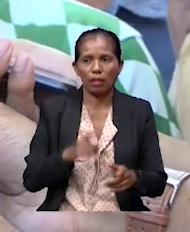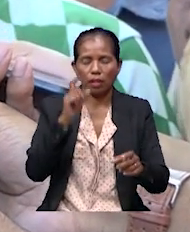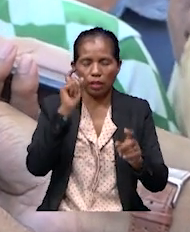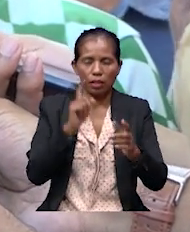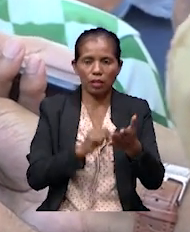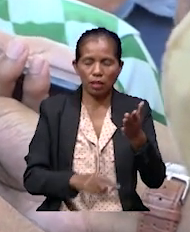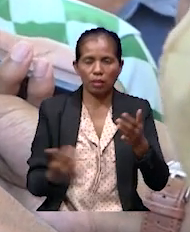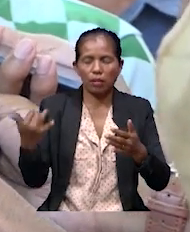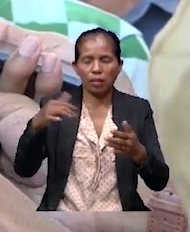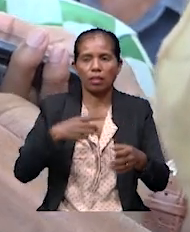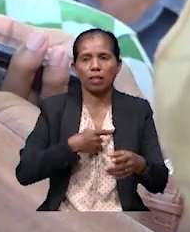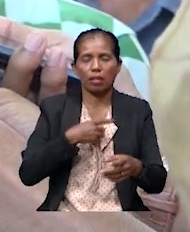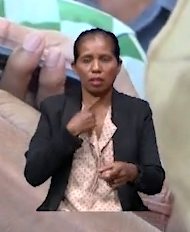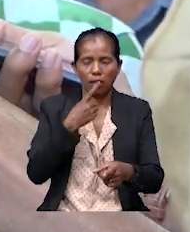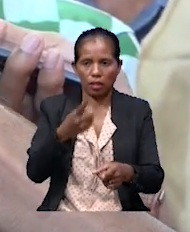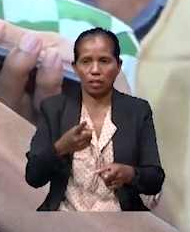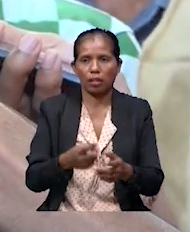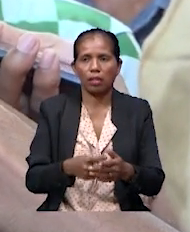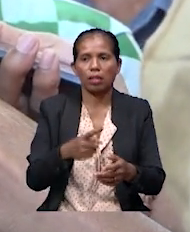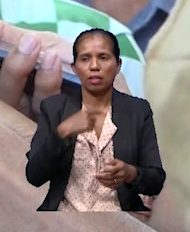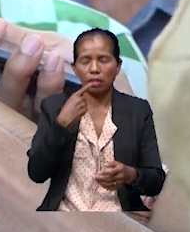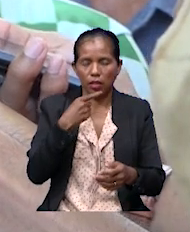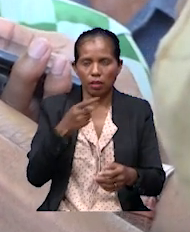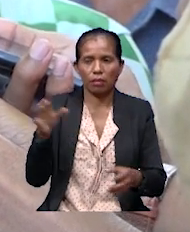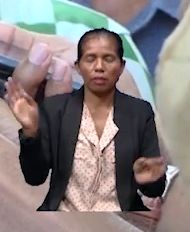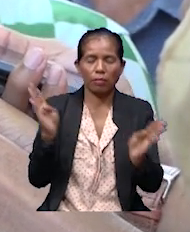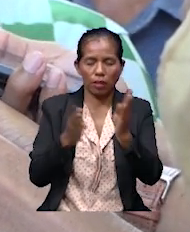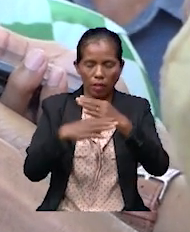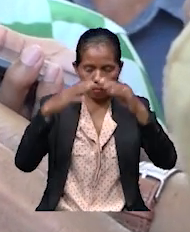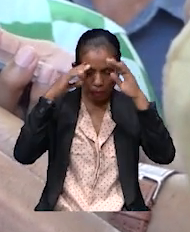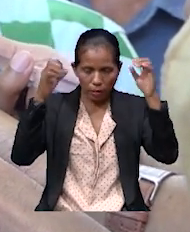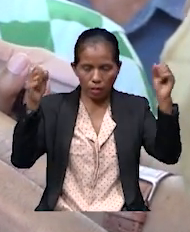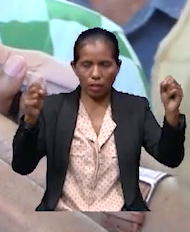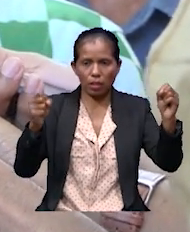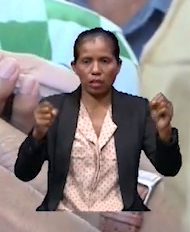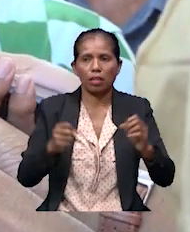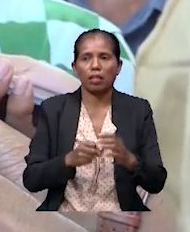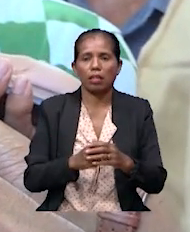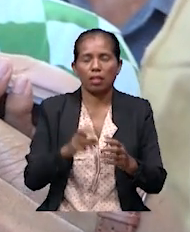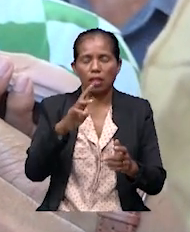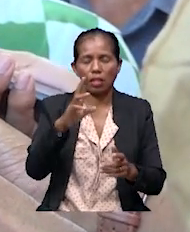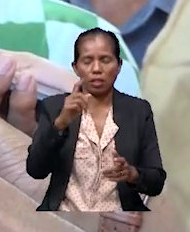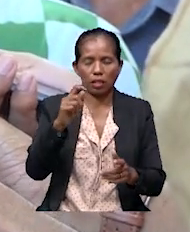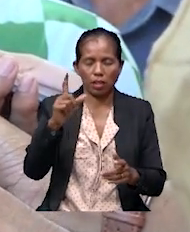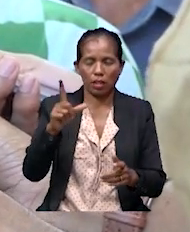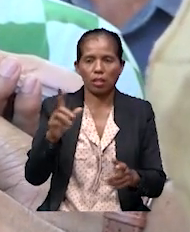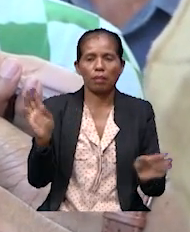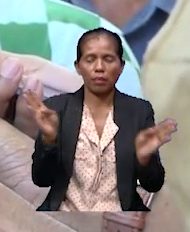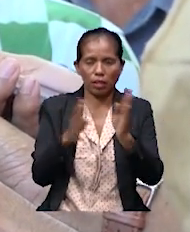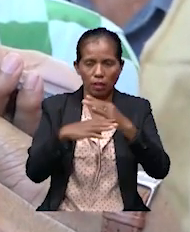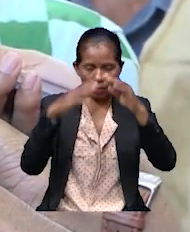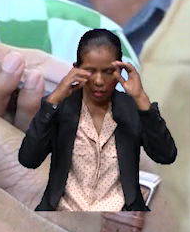maksira dehan ide ne duni e sedet maka eleito sai presidente da republika sai presidente ba povo